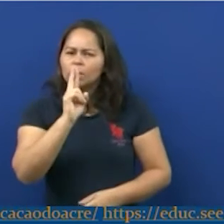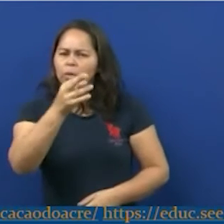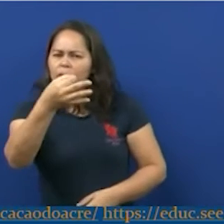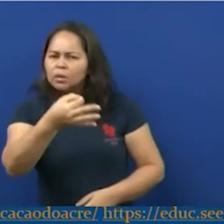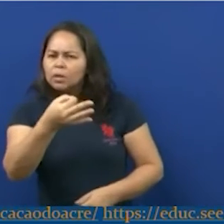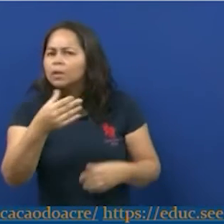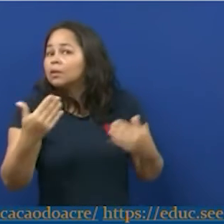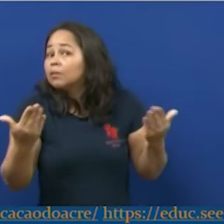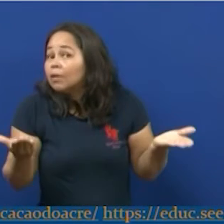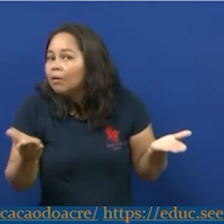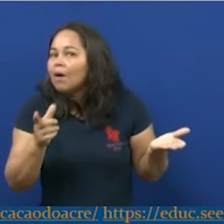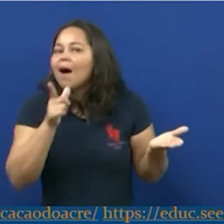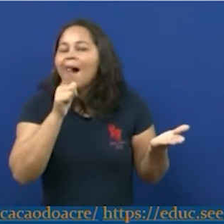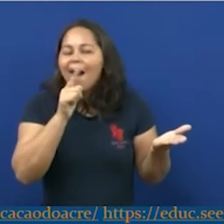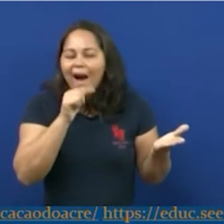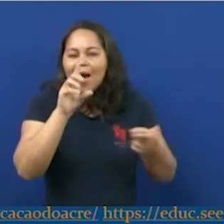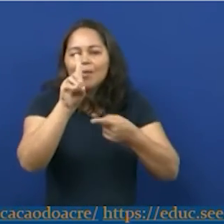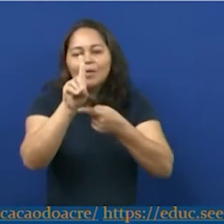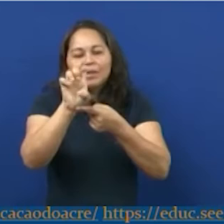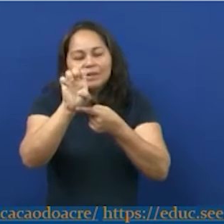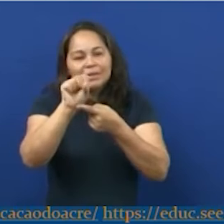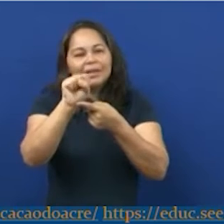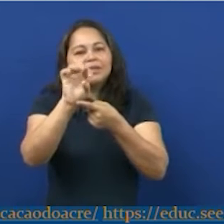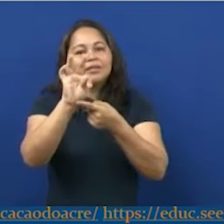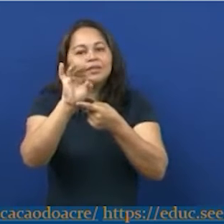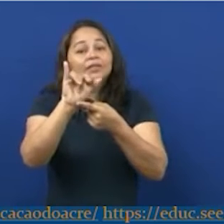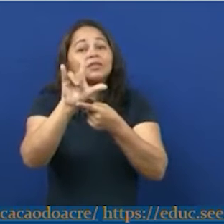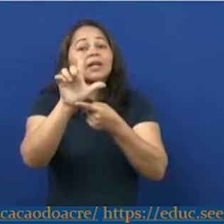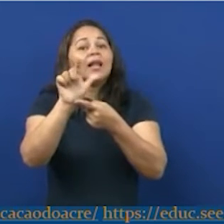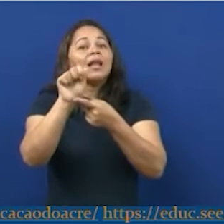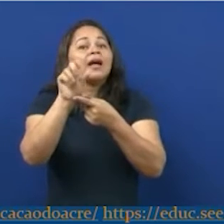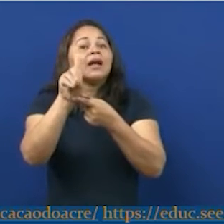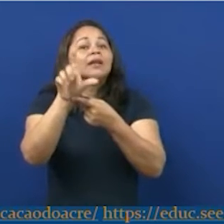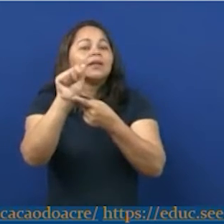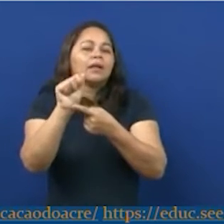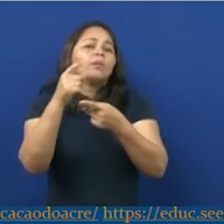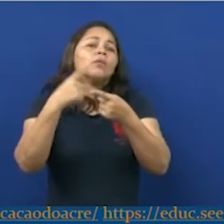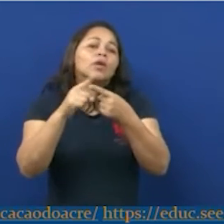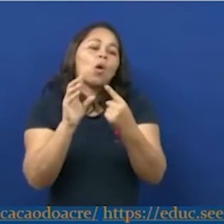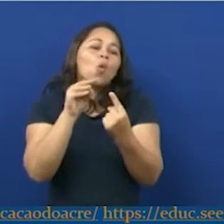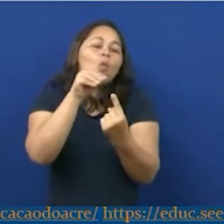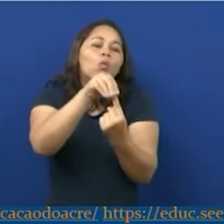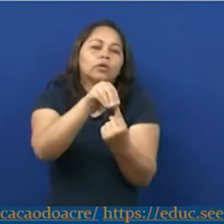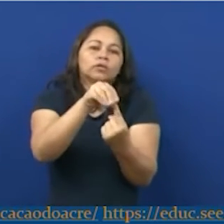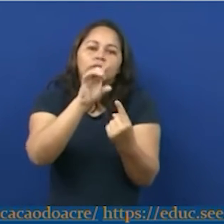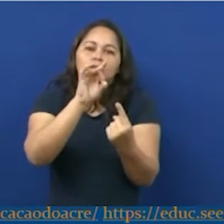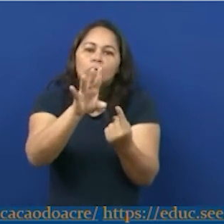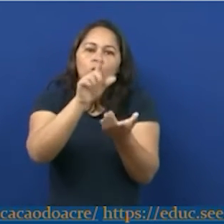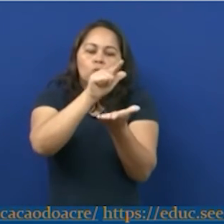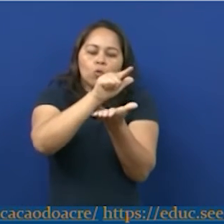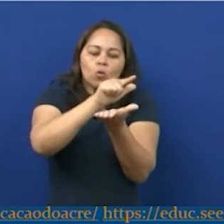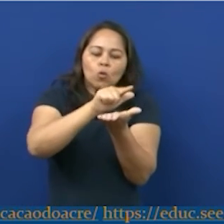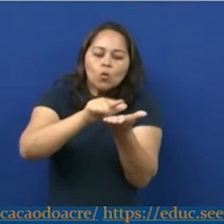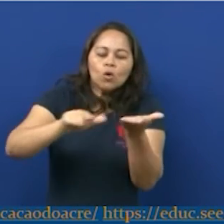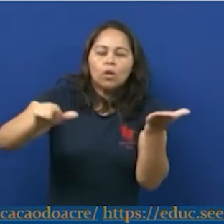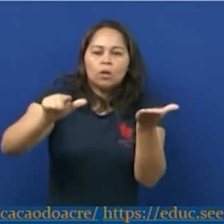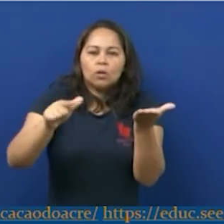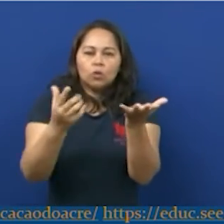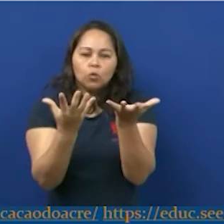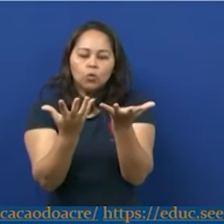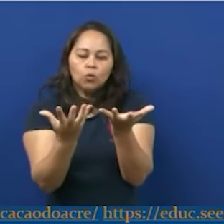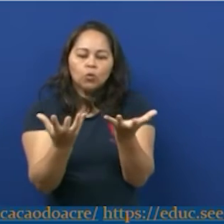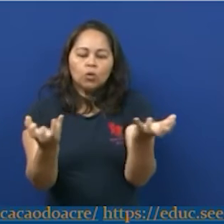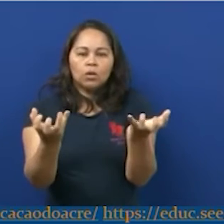essa questão é a água destilada. Ela passa então por um processo de destilação e ela